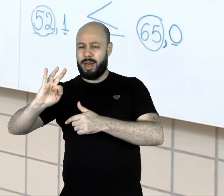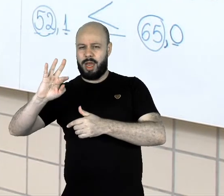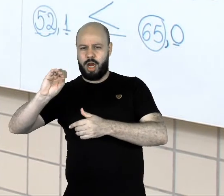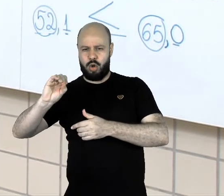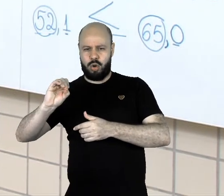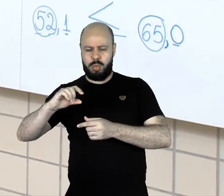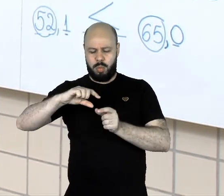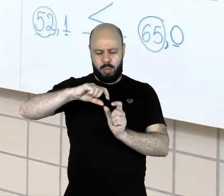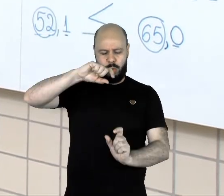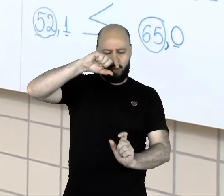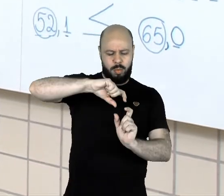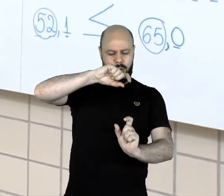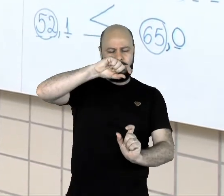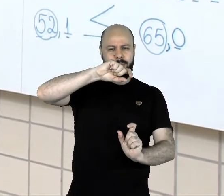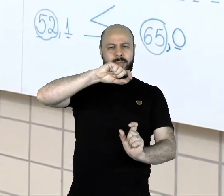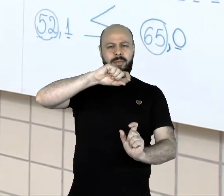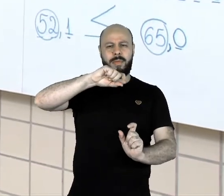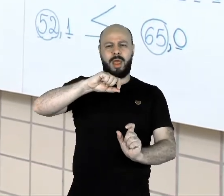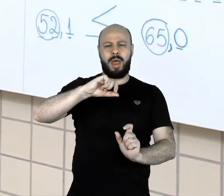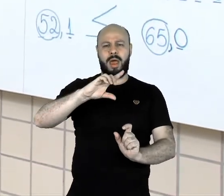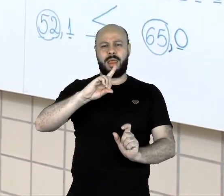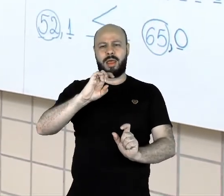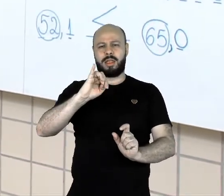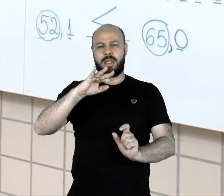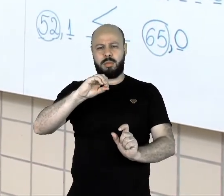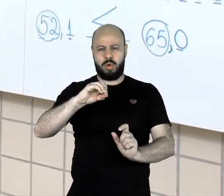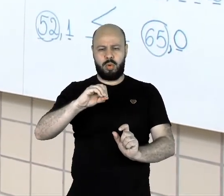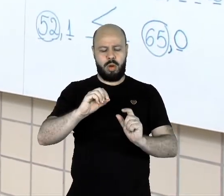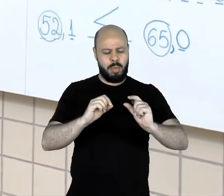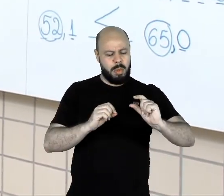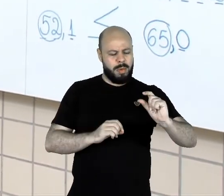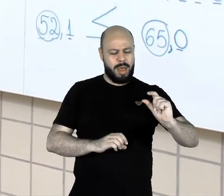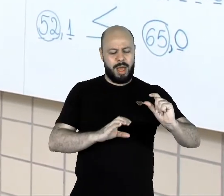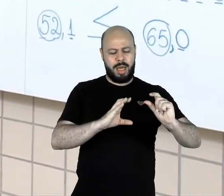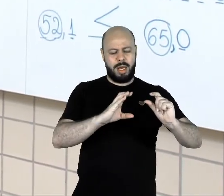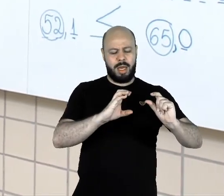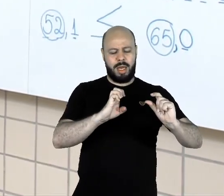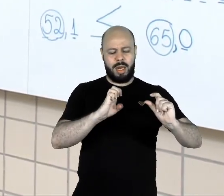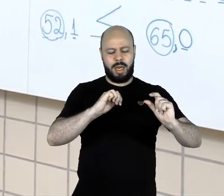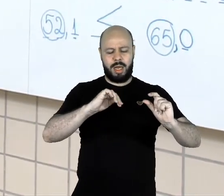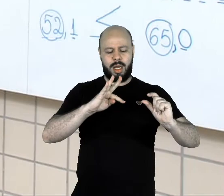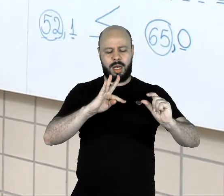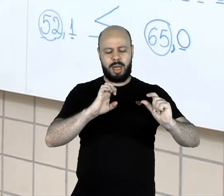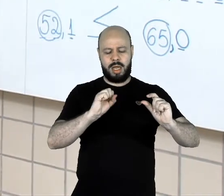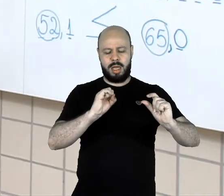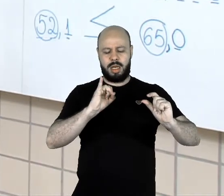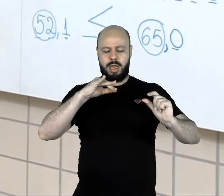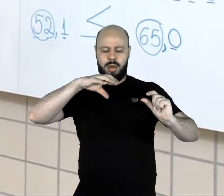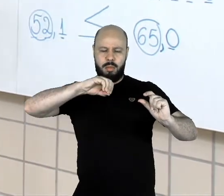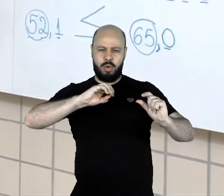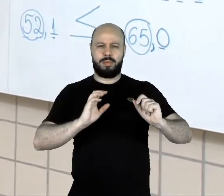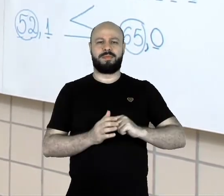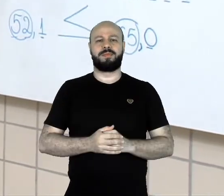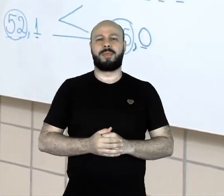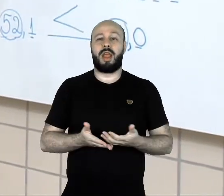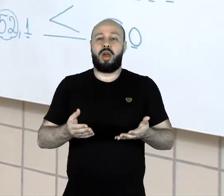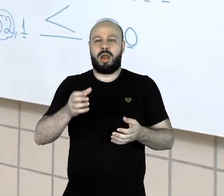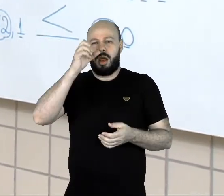cada barrinha é 1 décimo e cada cubinho 1 centésimo. E você aprendeu hoje também